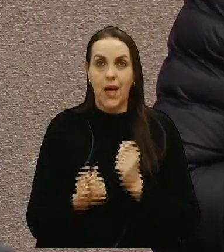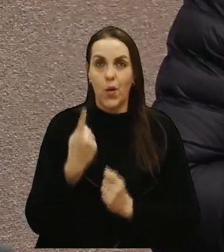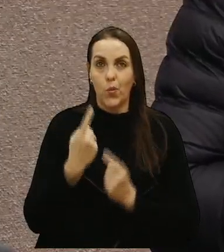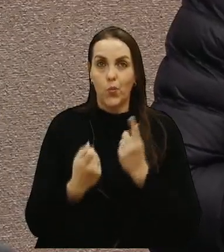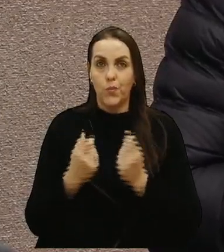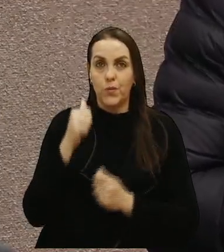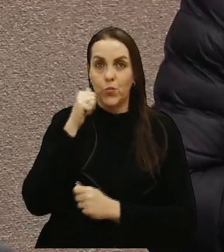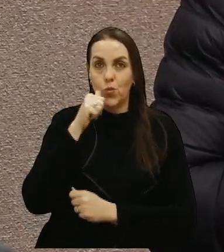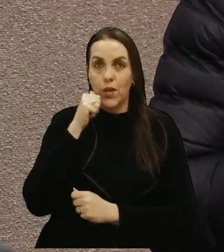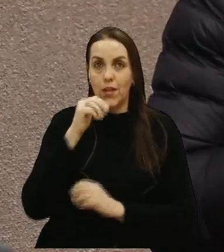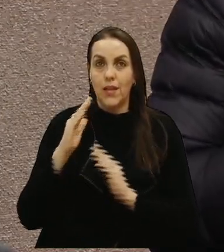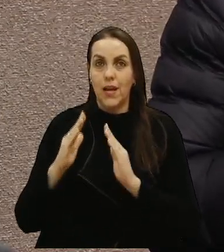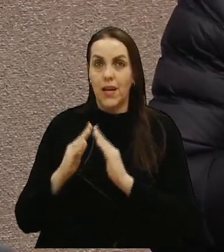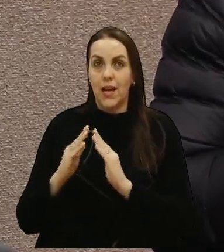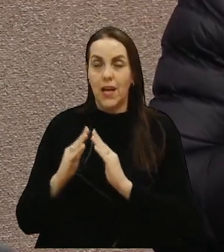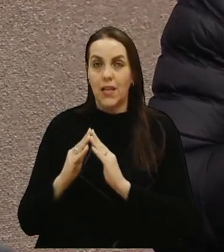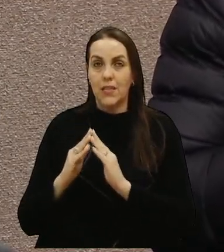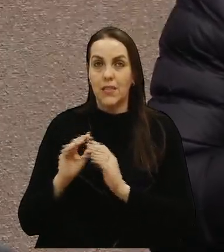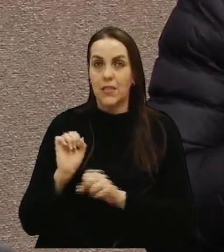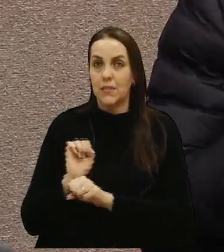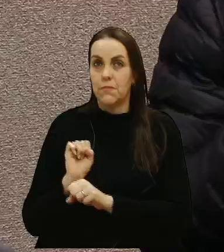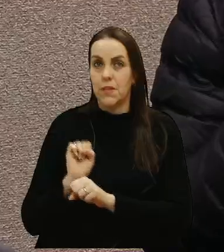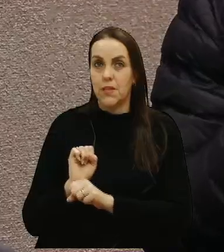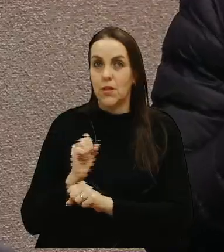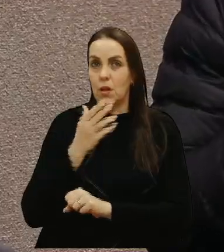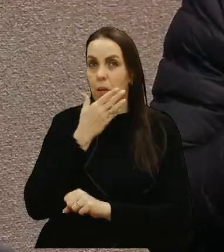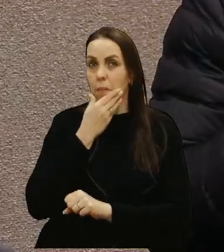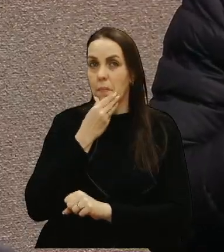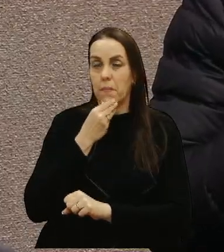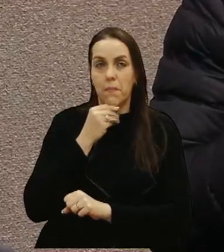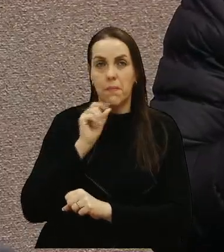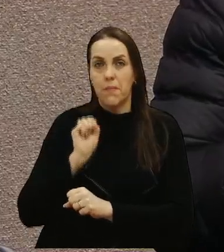mulheres estão em casa esperando o maridinho, fecha aspas.